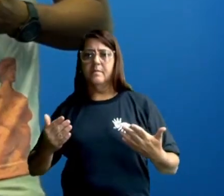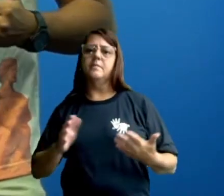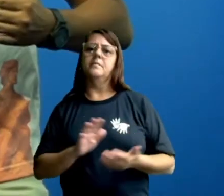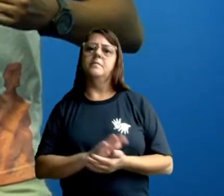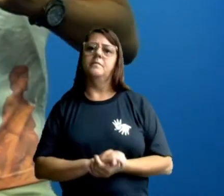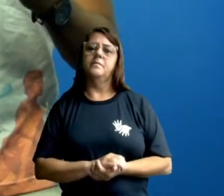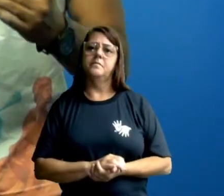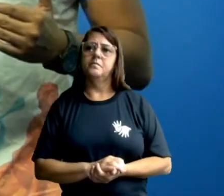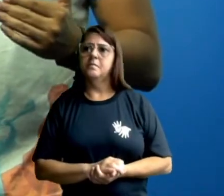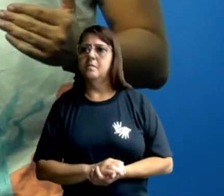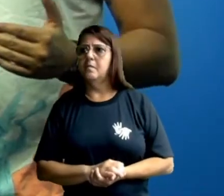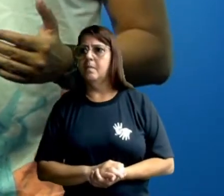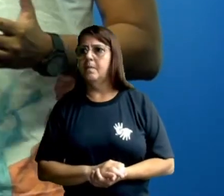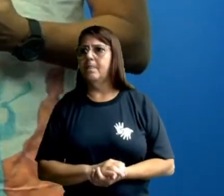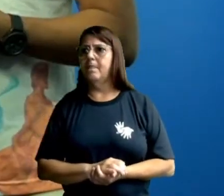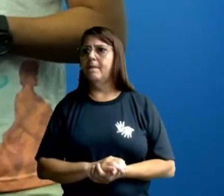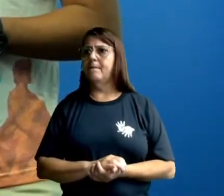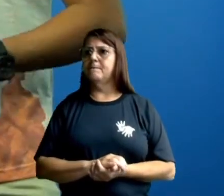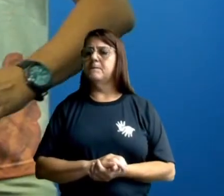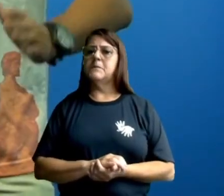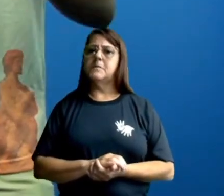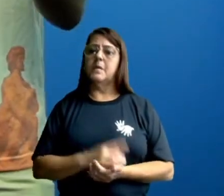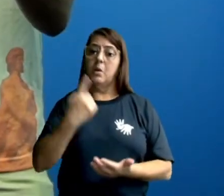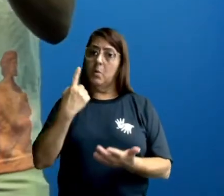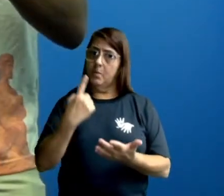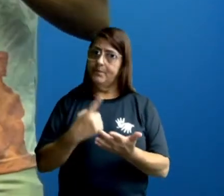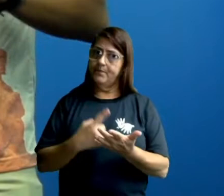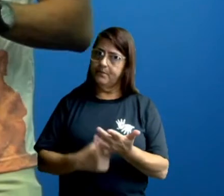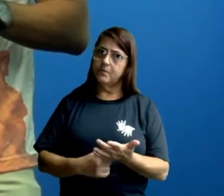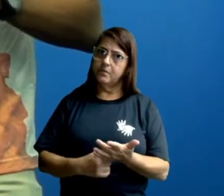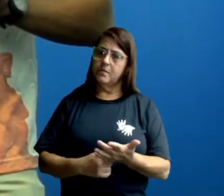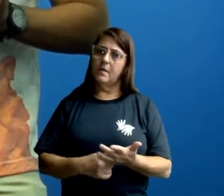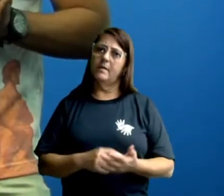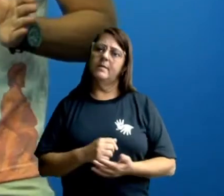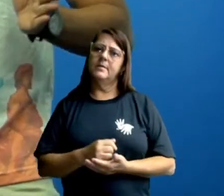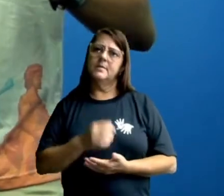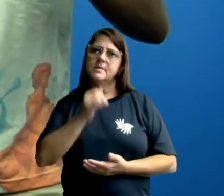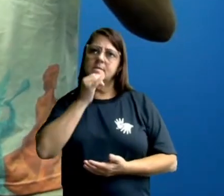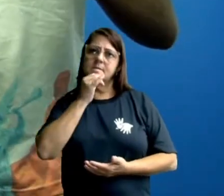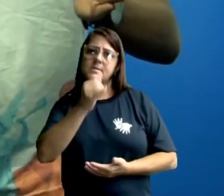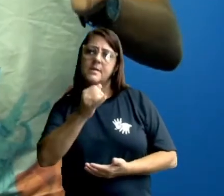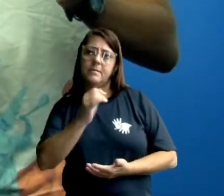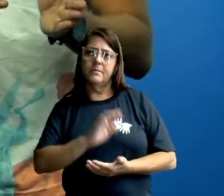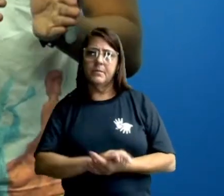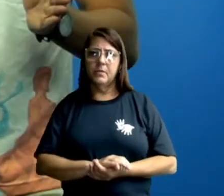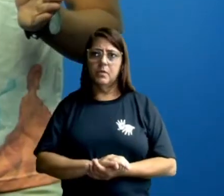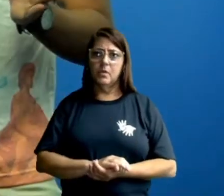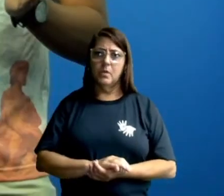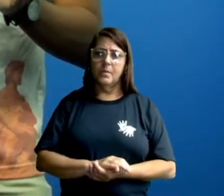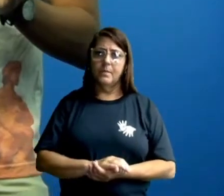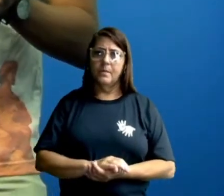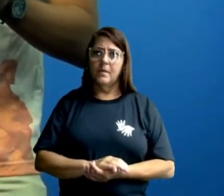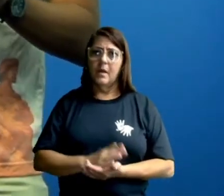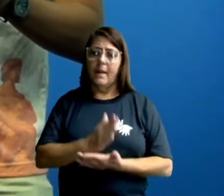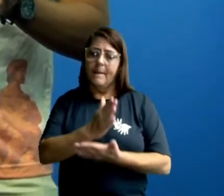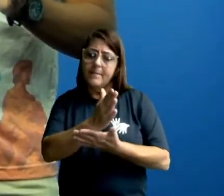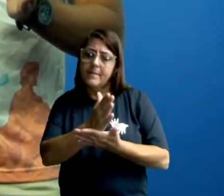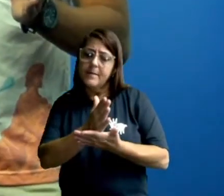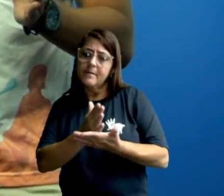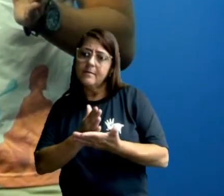né? Essa era meio que o acordo. A parte do bolo, no caso, da União Soviética, seria a